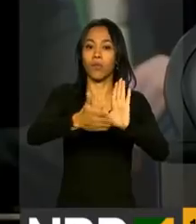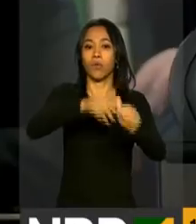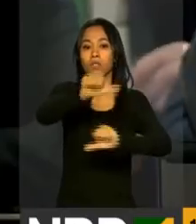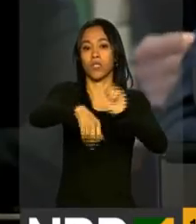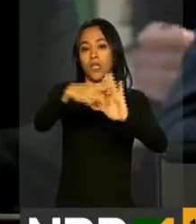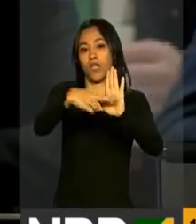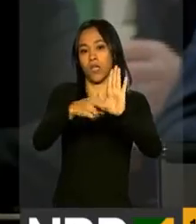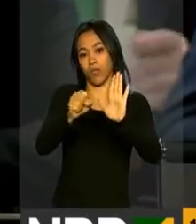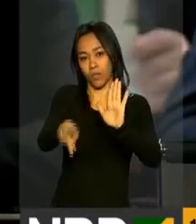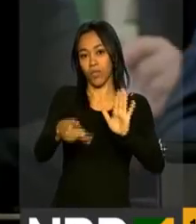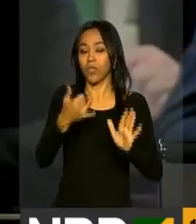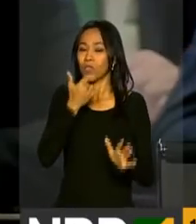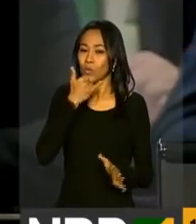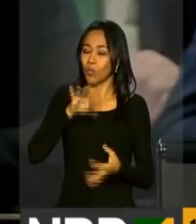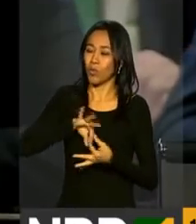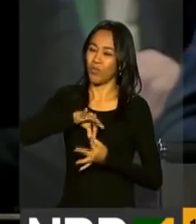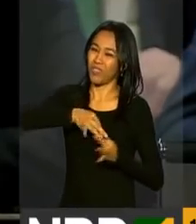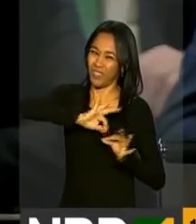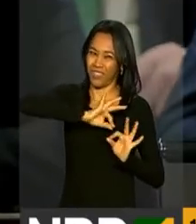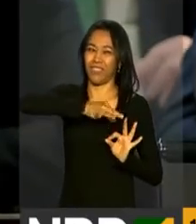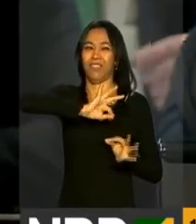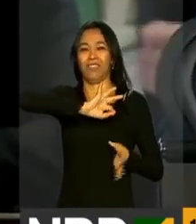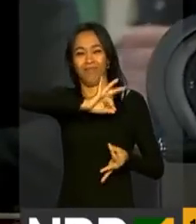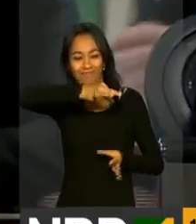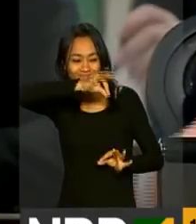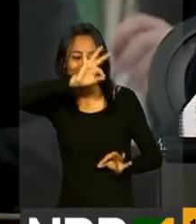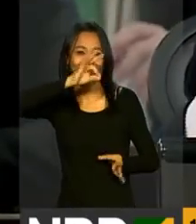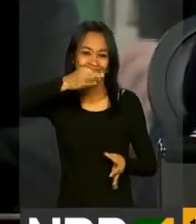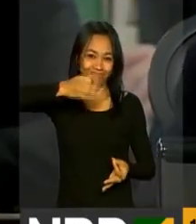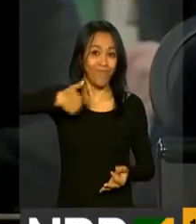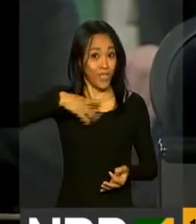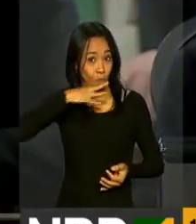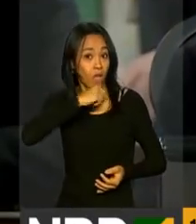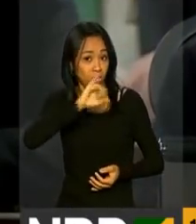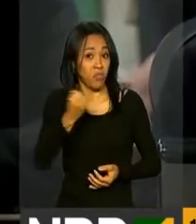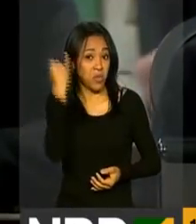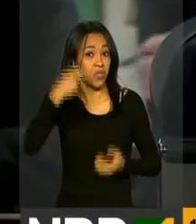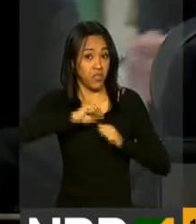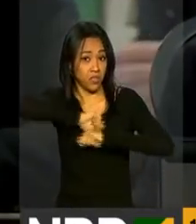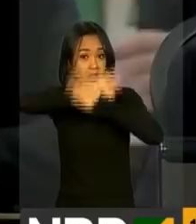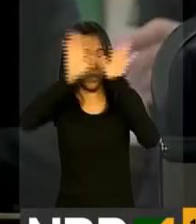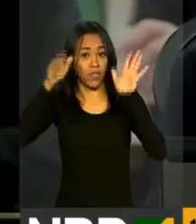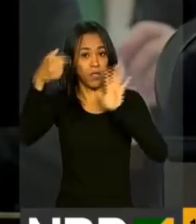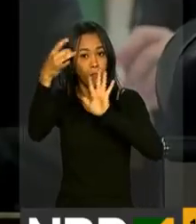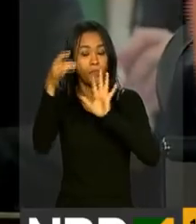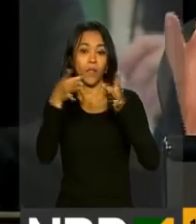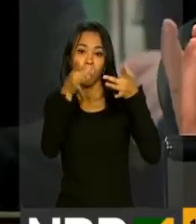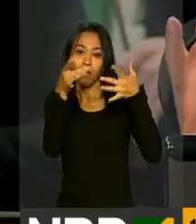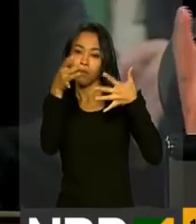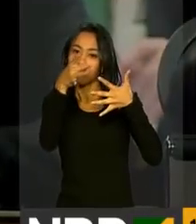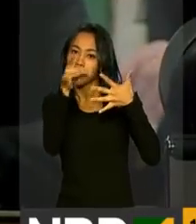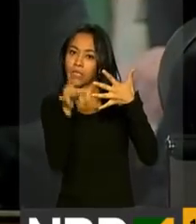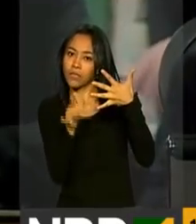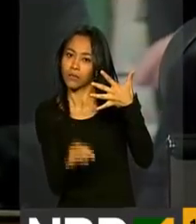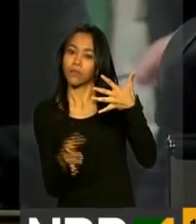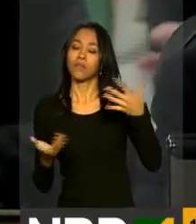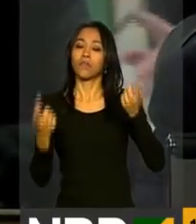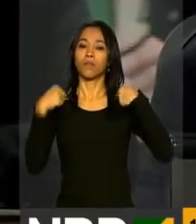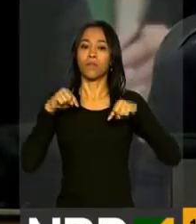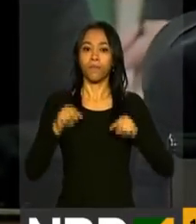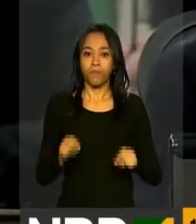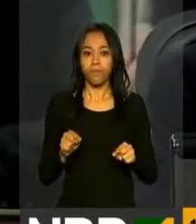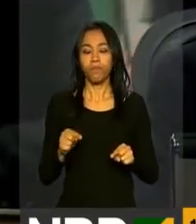eu estou me entendendo o porquê mas acho importante em nossas carências coisa é você sabe que ao longo do tempo numa